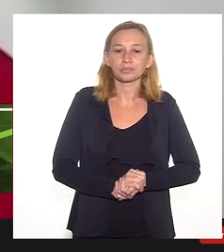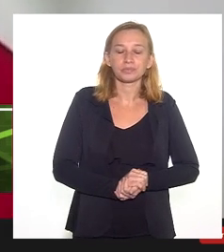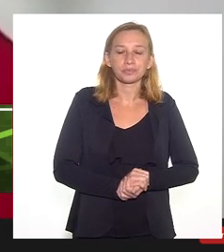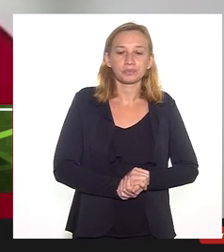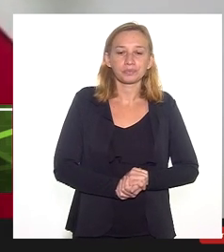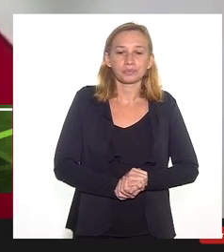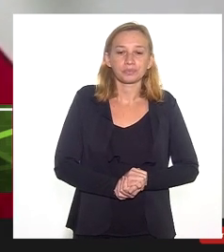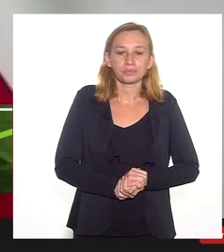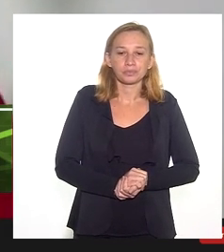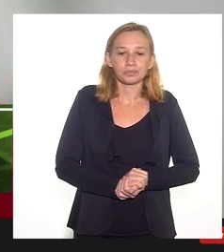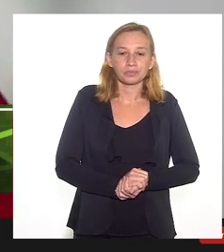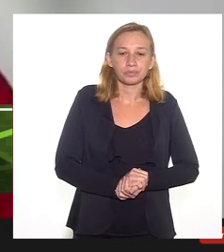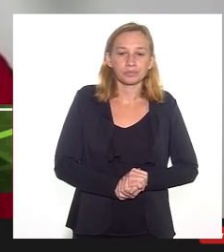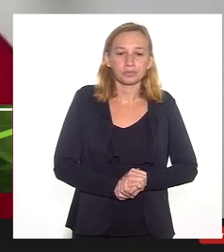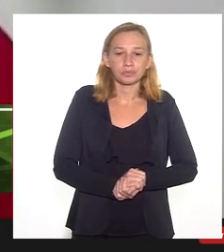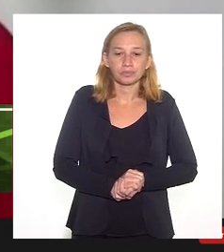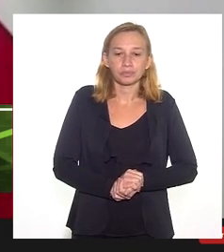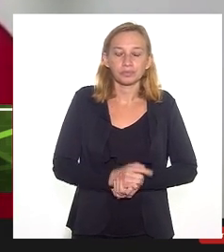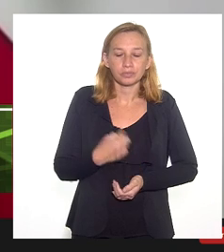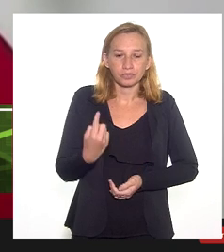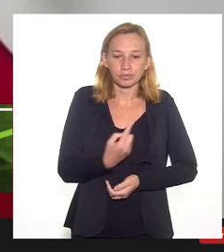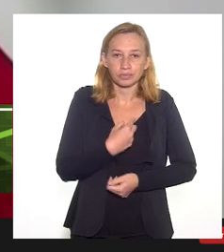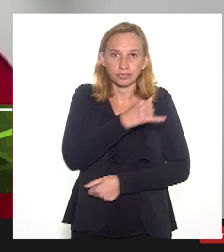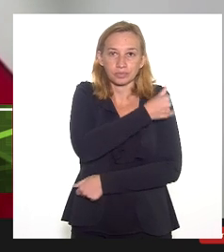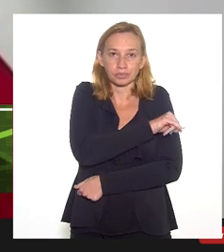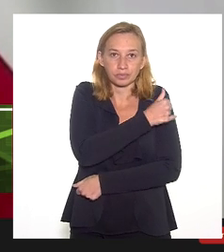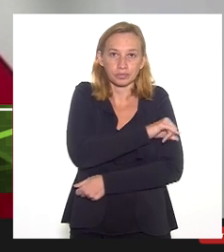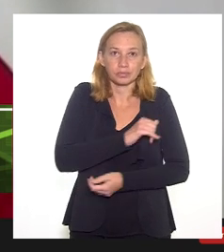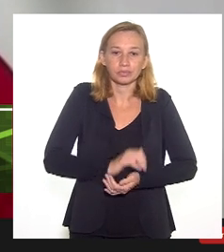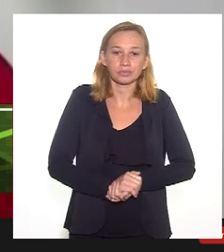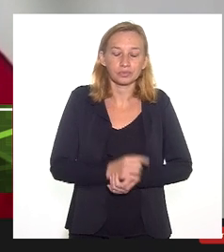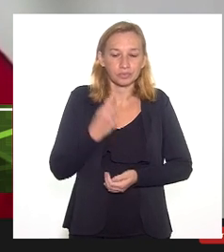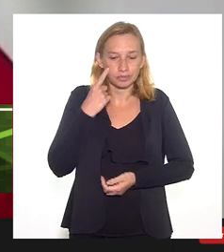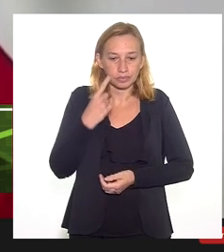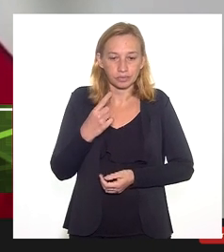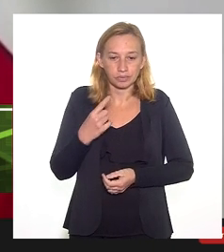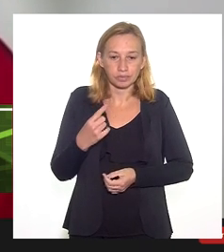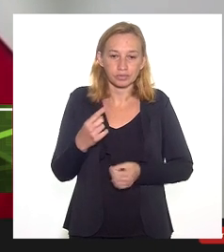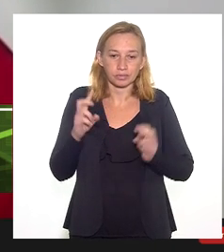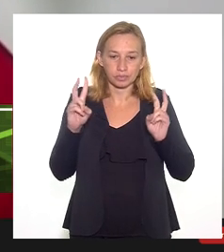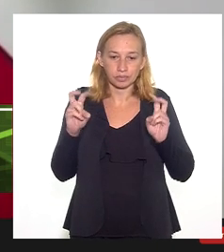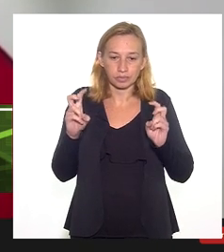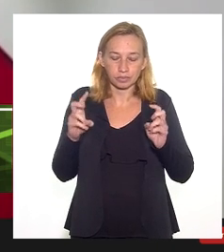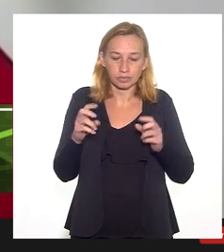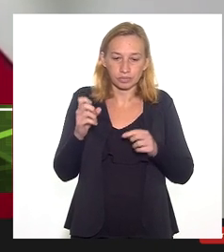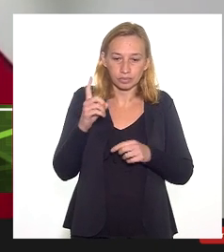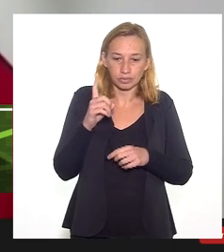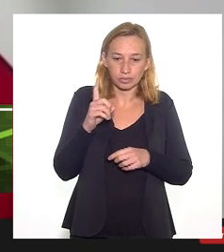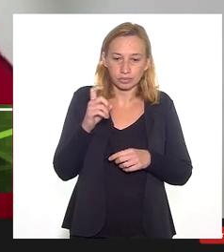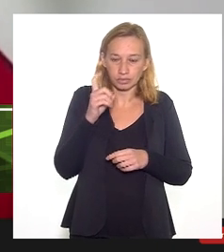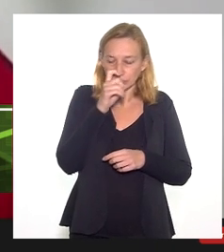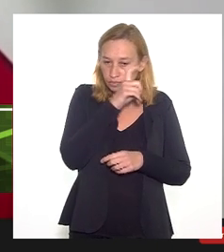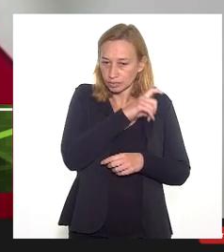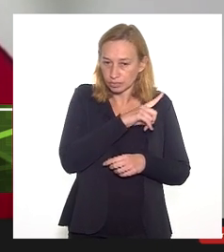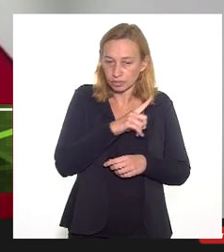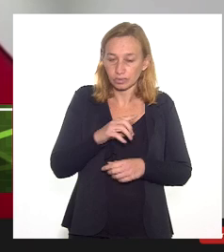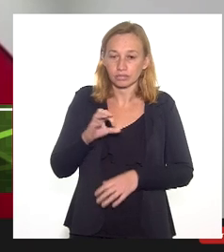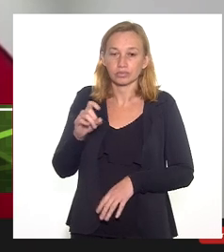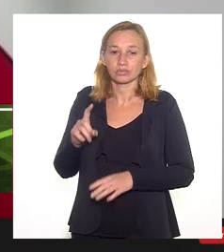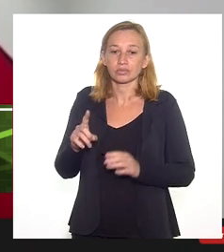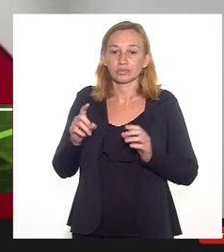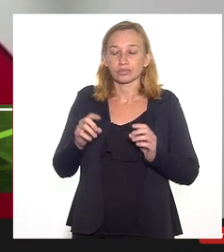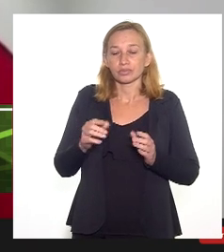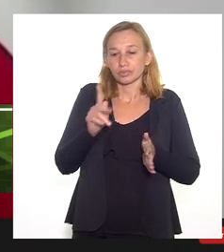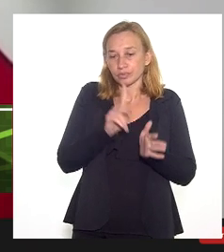plenária nós do Rio de Janeiro vivemos um cenário muito sombrio com seus representantes alinhados ao projeto de luta direita que traz uma